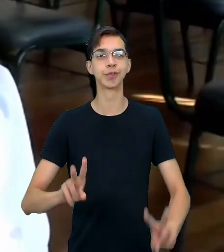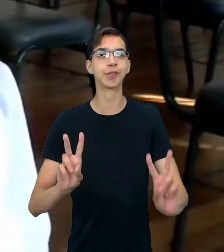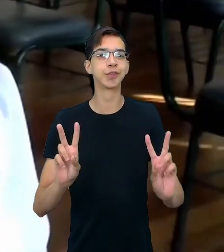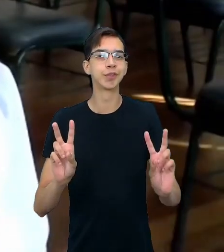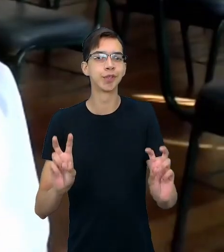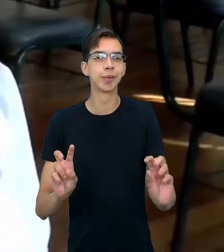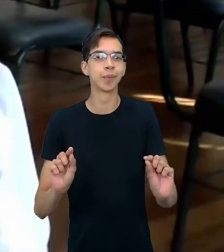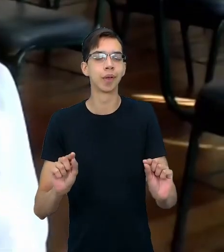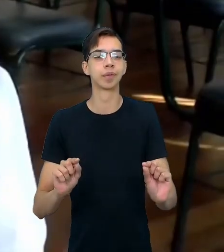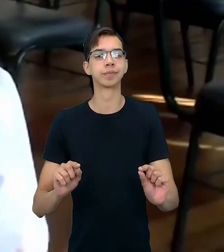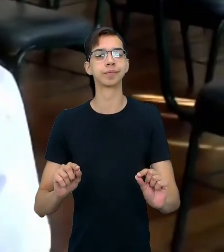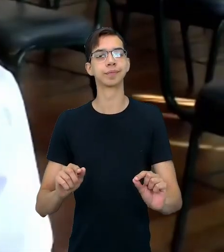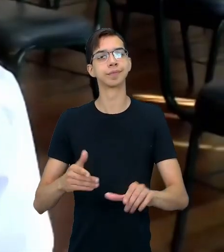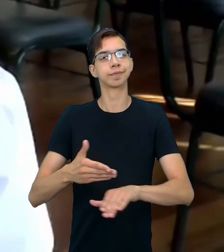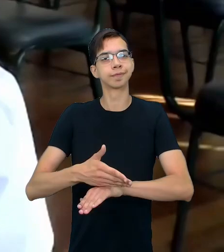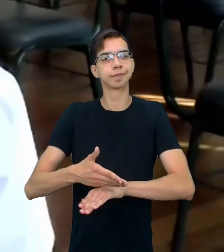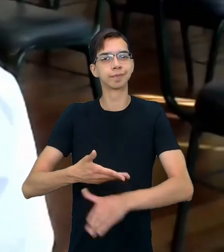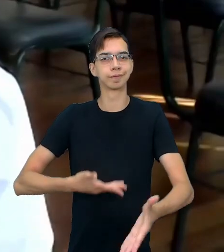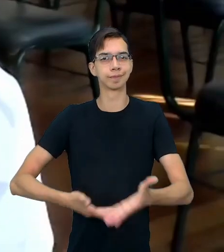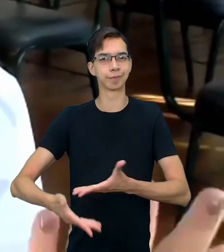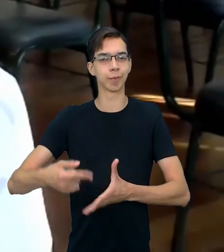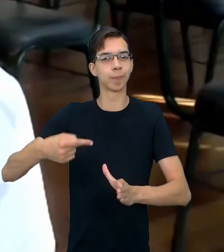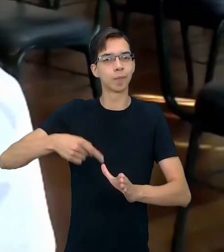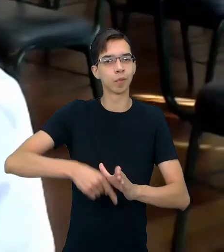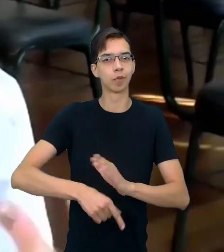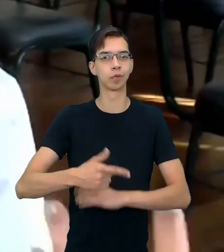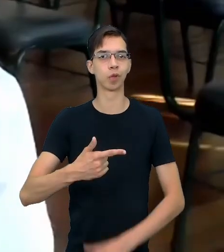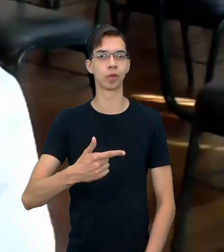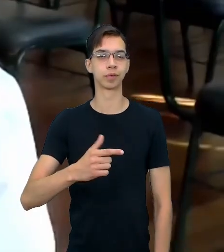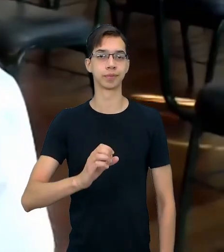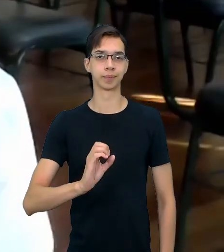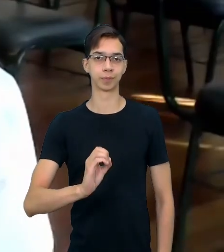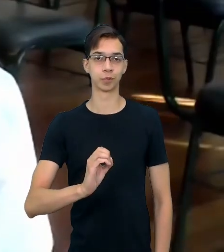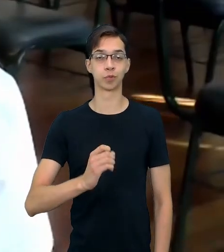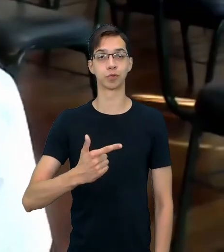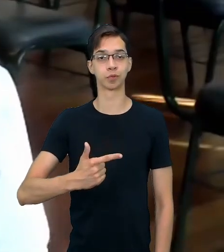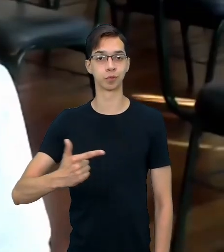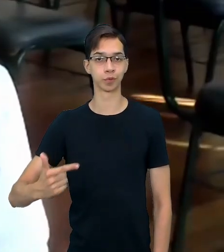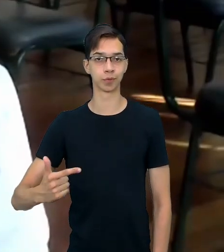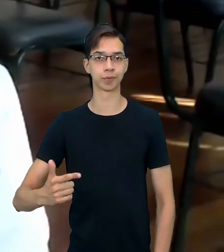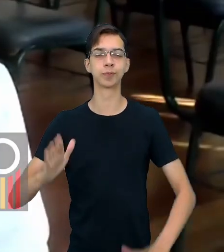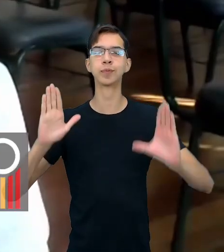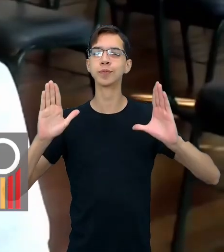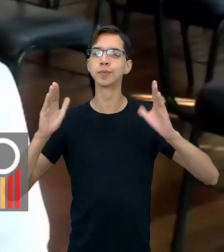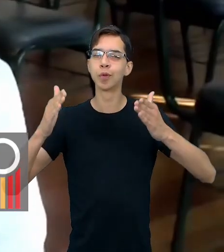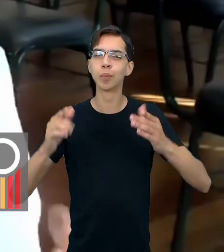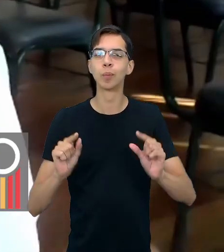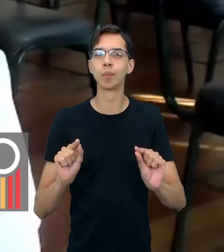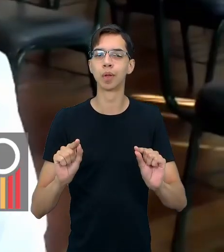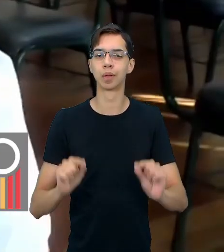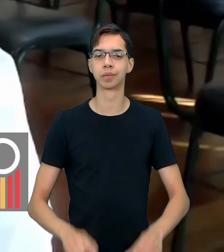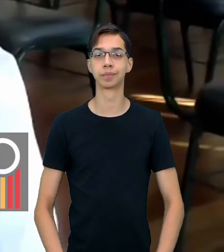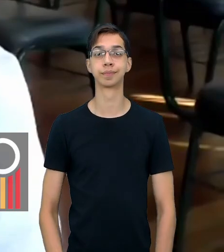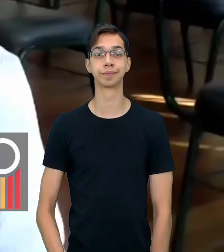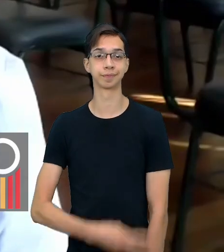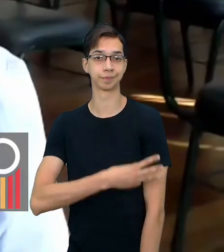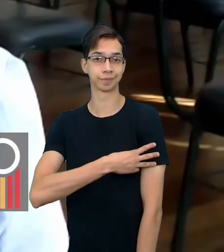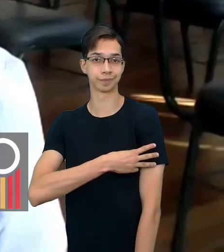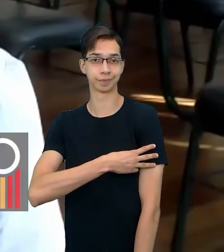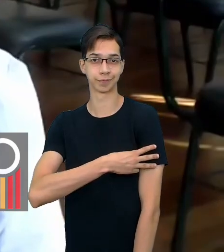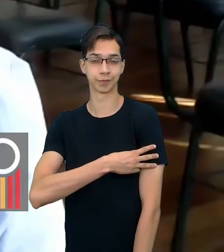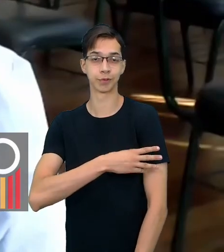de 2022. Esta formação é voltada para os terceiros anos dos anos iniciais, com foco